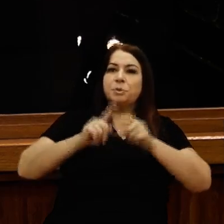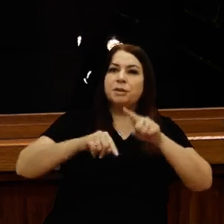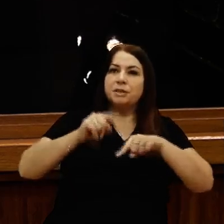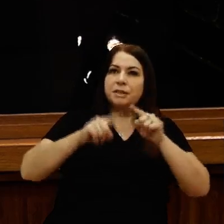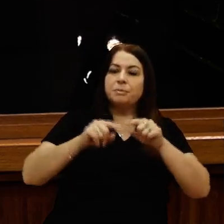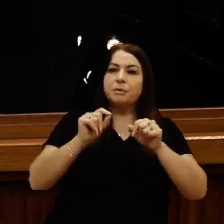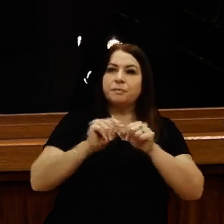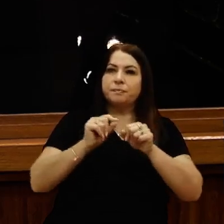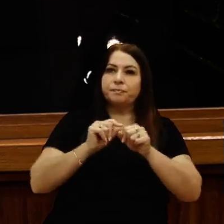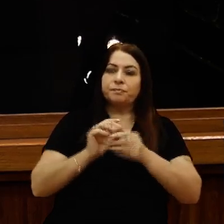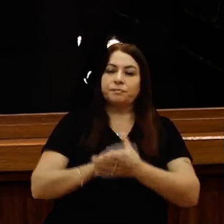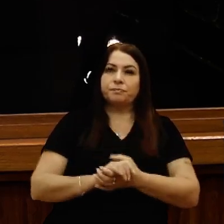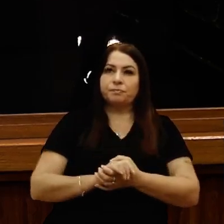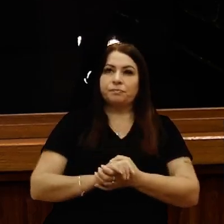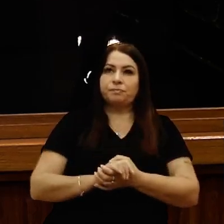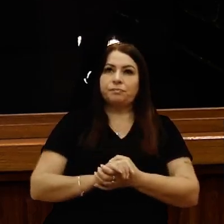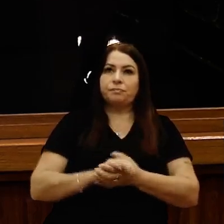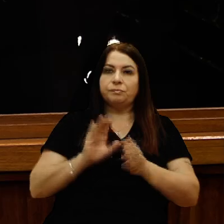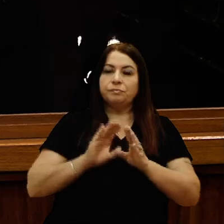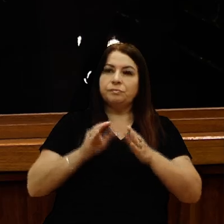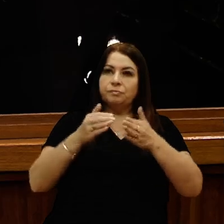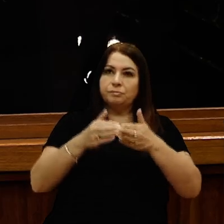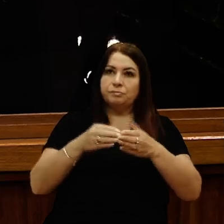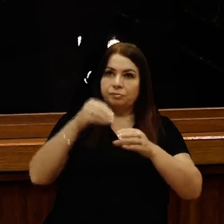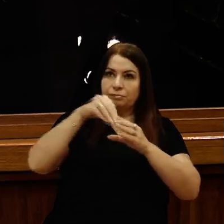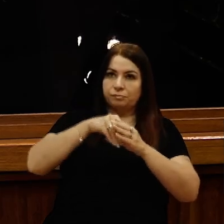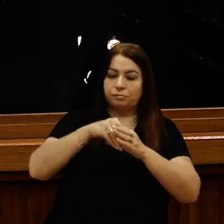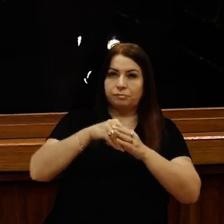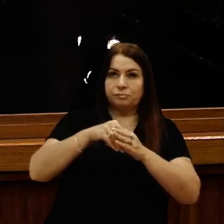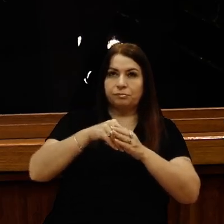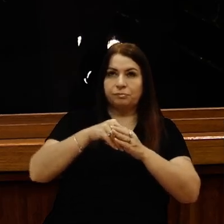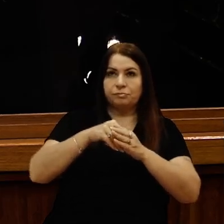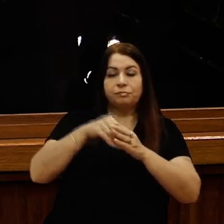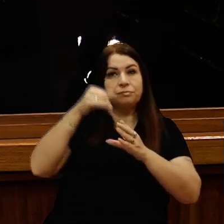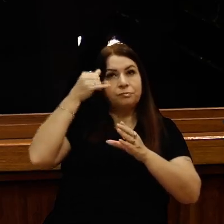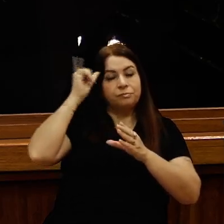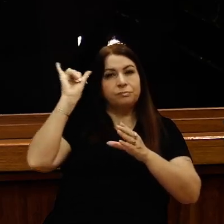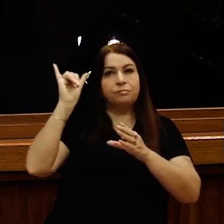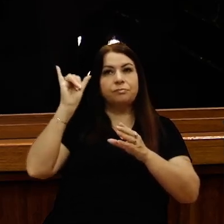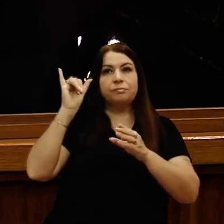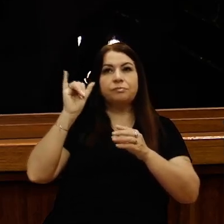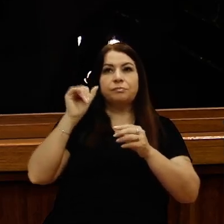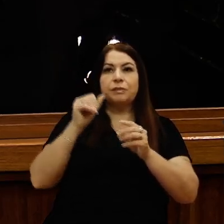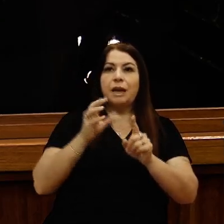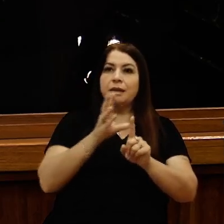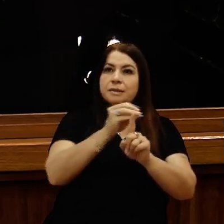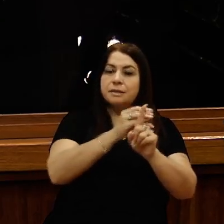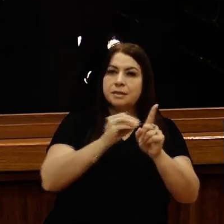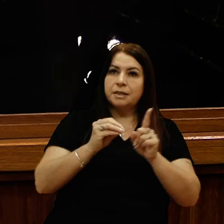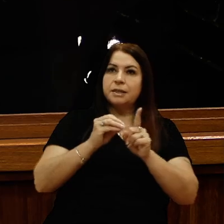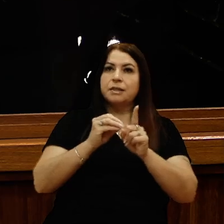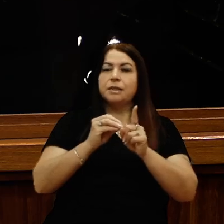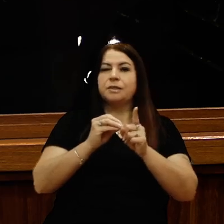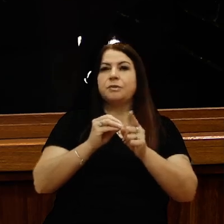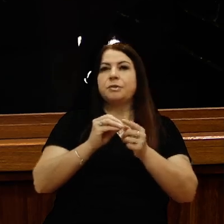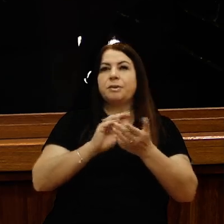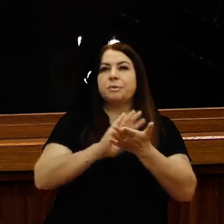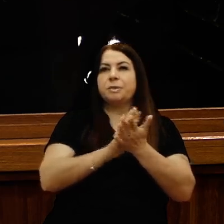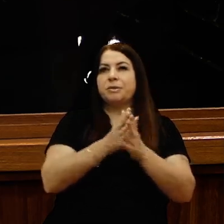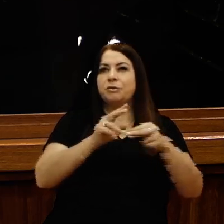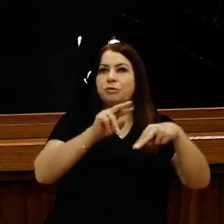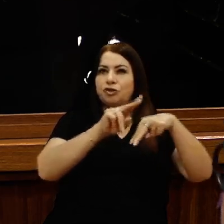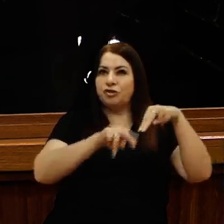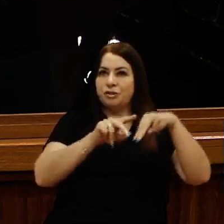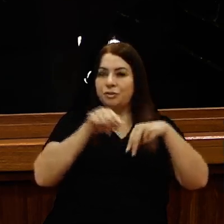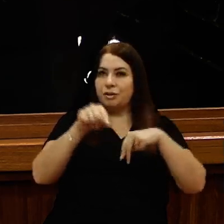nós fizemos pela Comissão Interna de Prevenção e Enfrentamento ao Assédio e Discriminação de Gênero da